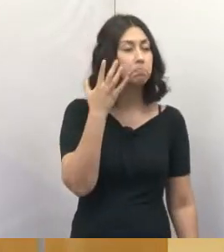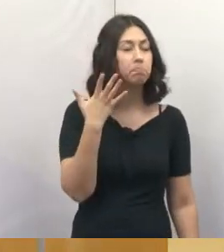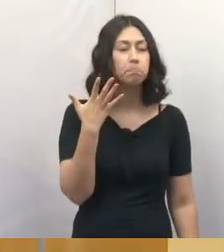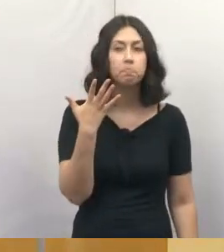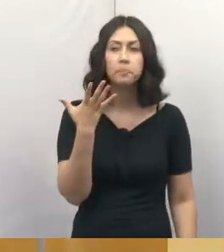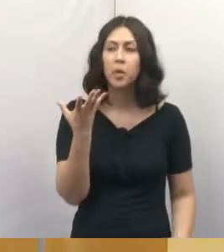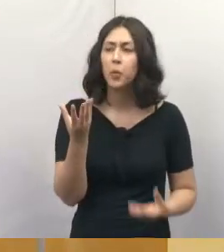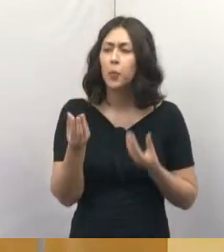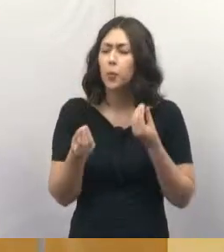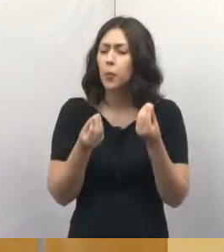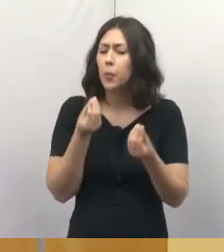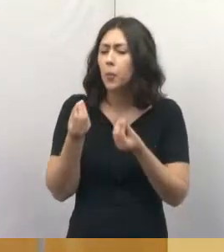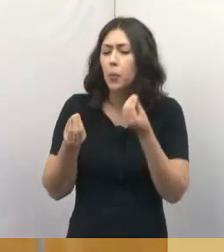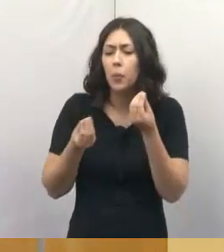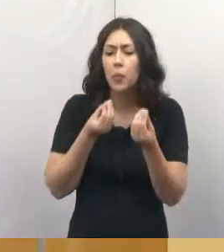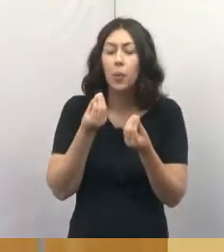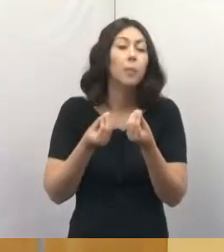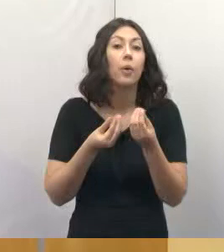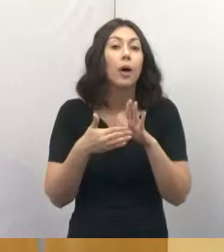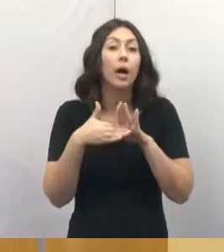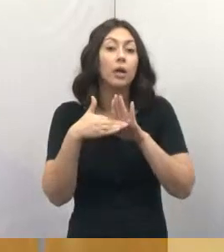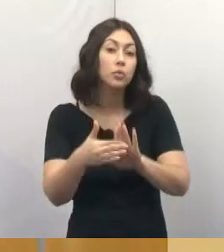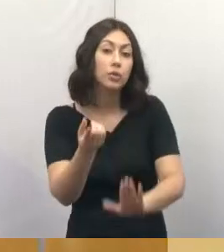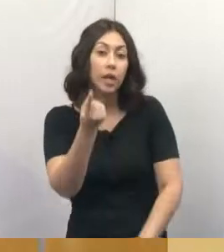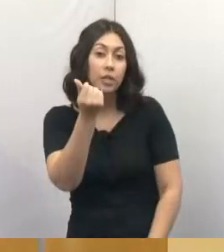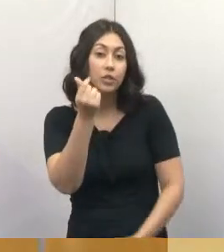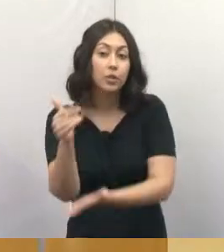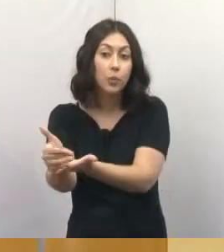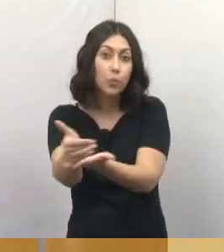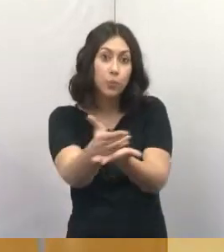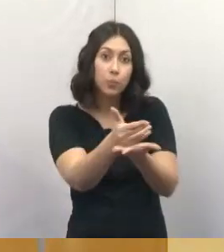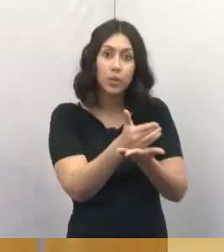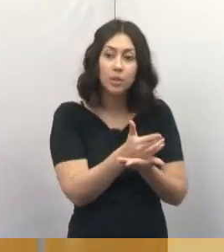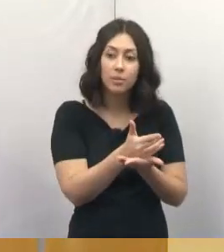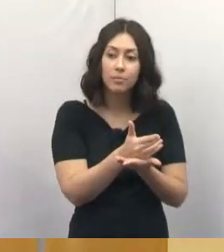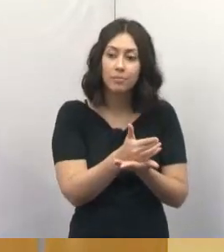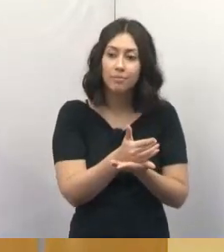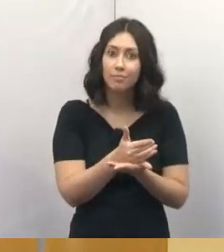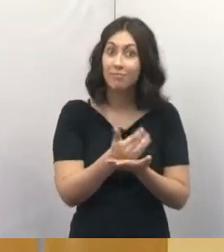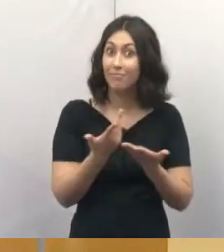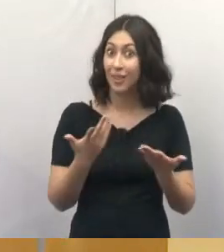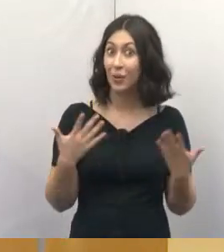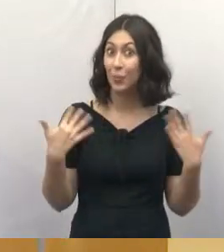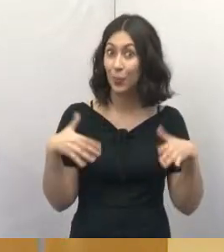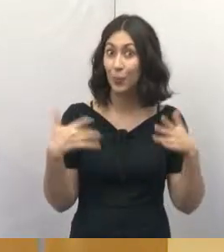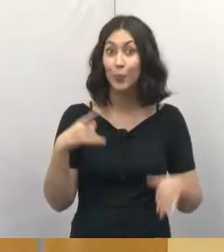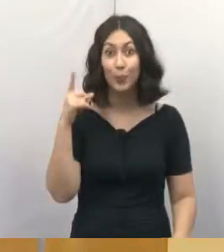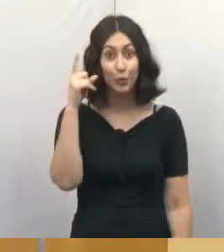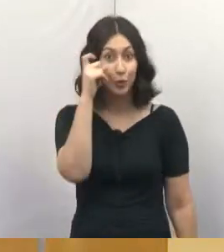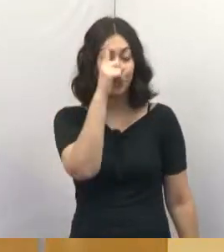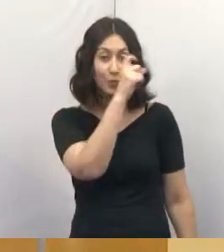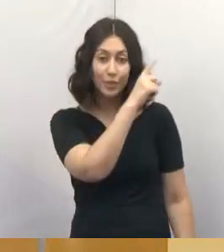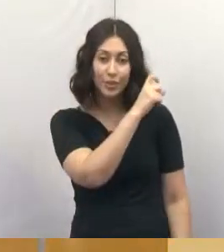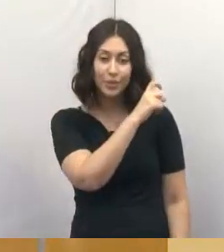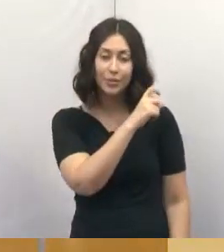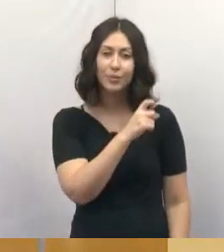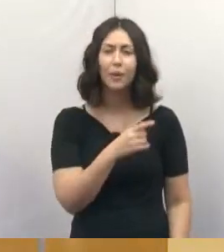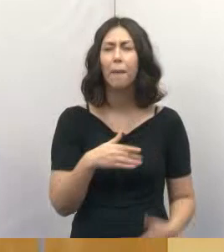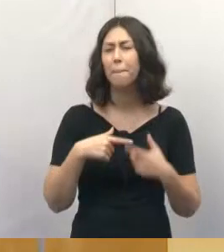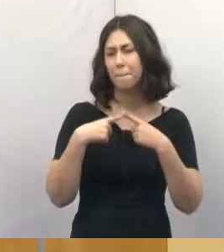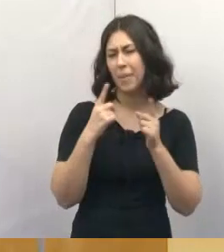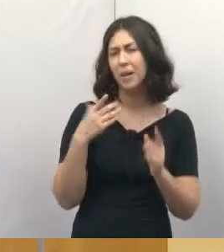mecanismos para incrementar a receita. Mas uma missão muito difícil. Aí eu estou falando no